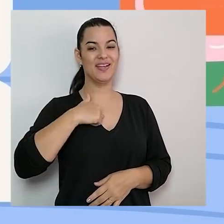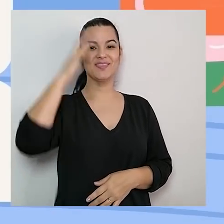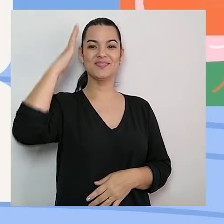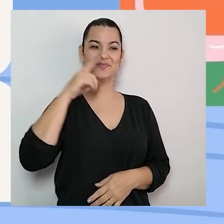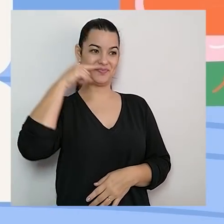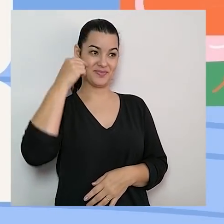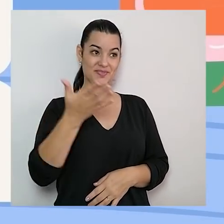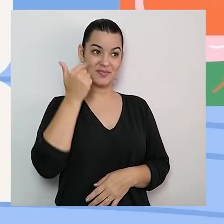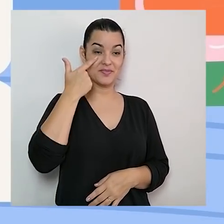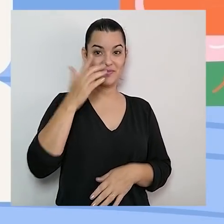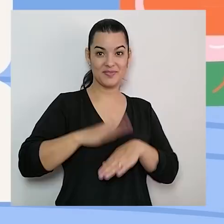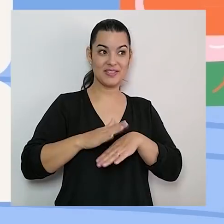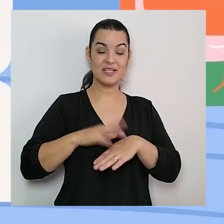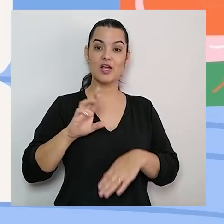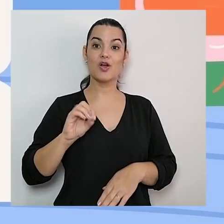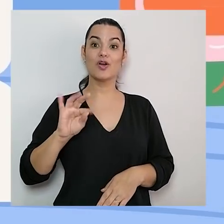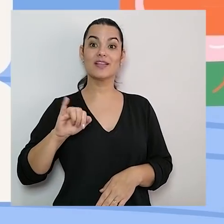para fazer uma entrevista.